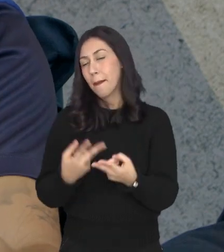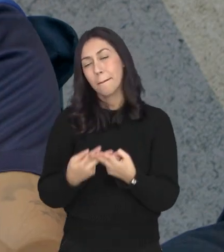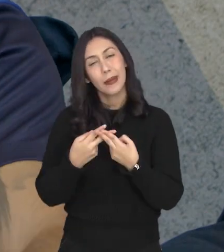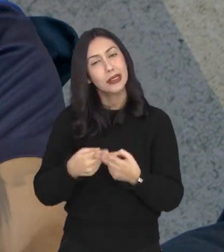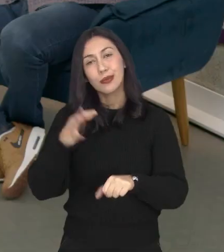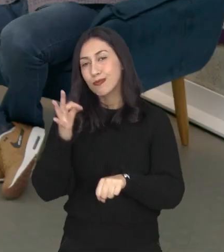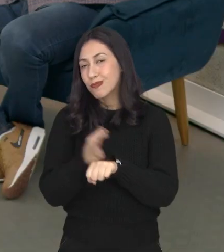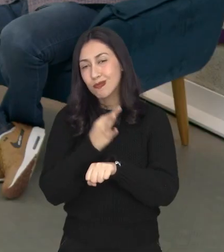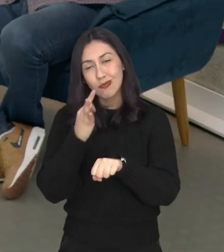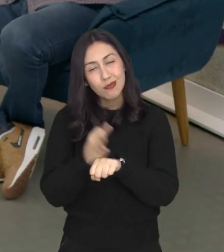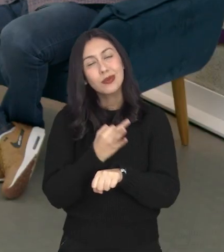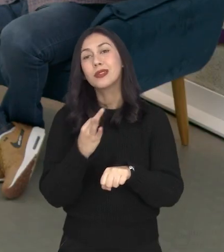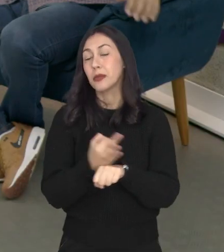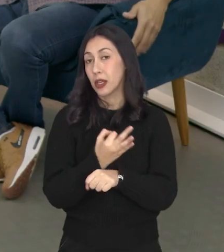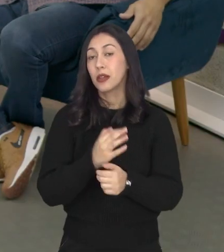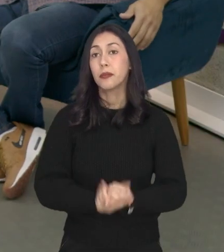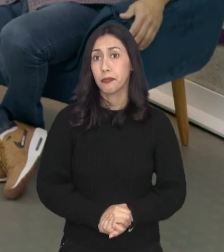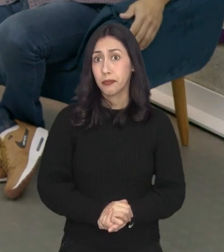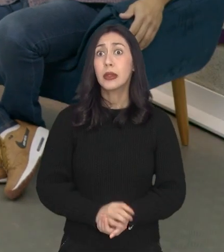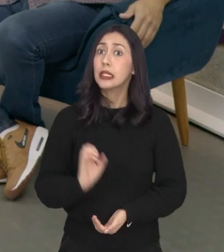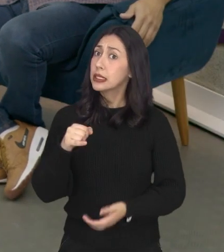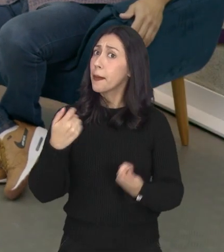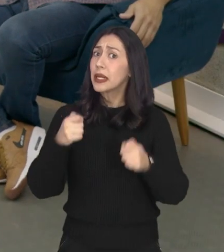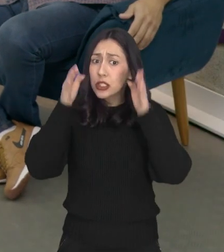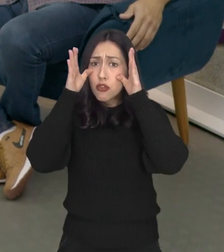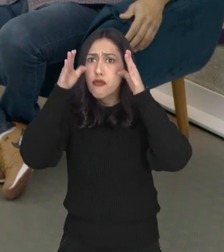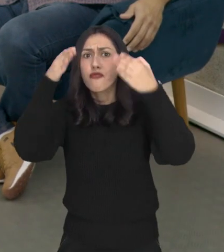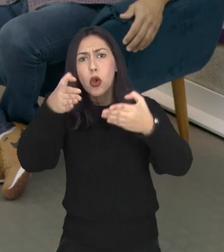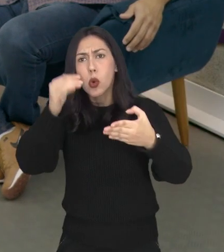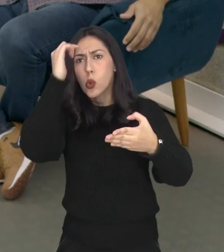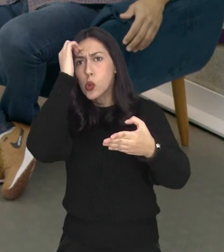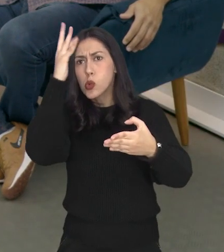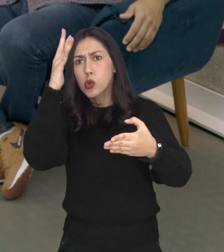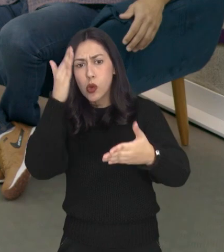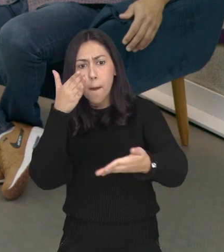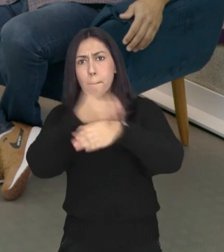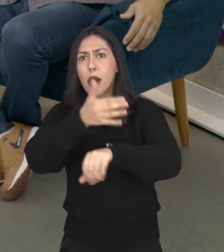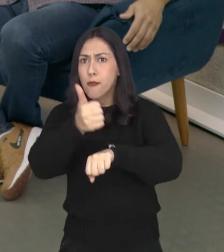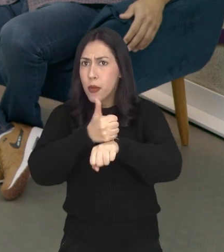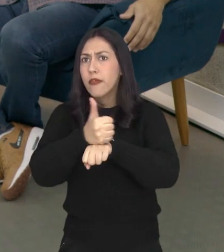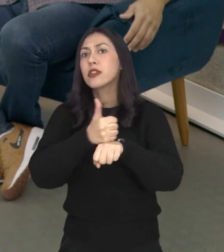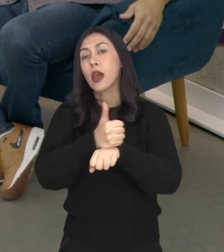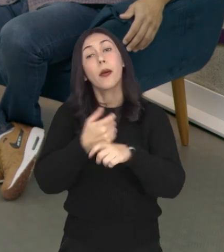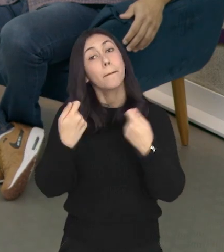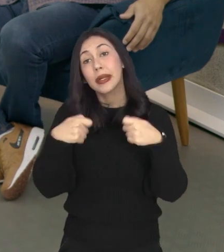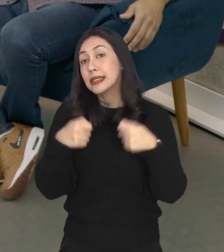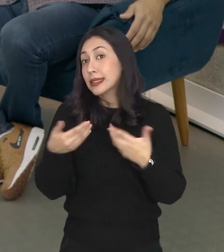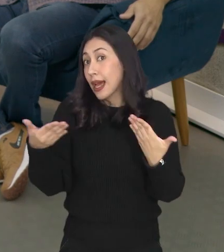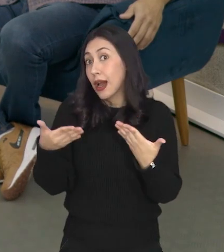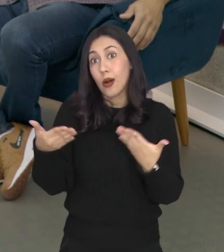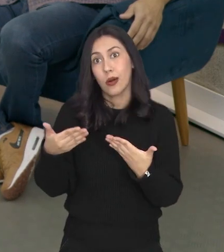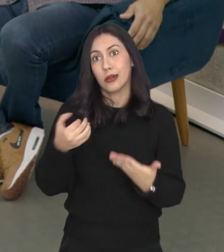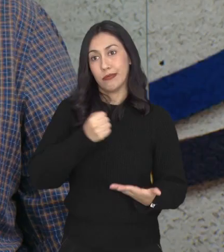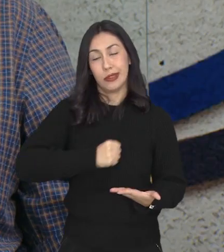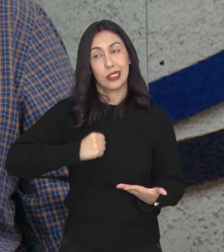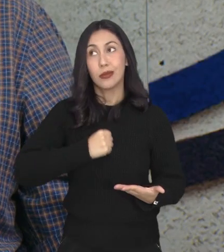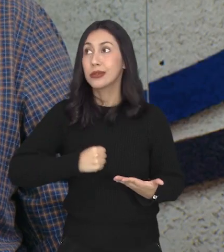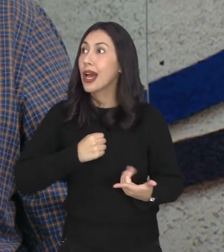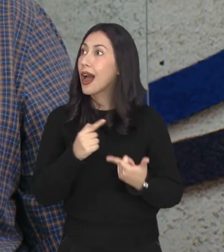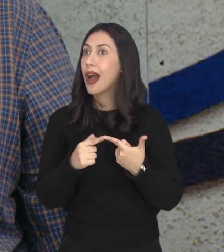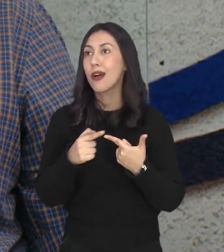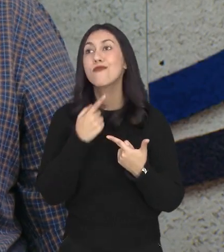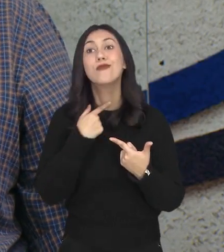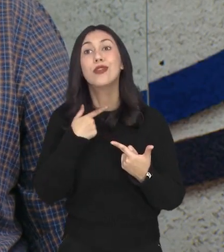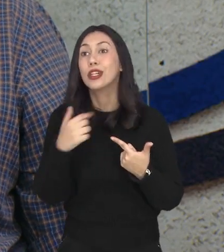escolha. Tem que abdicar de algumas coisas, aí, né? É o foco, né? Ele tem que focar no que ele quer. Ele quer ser aí. jogador de futebol, então tem que passar por isso. É a